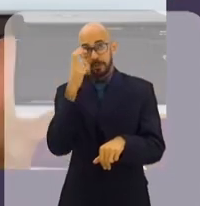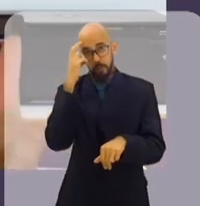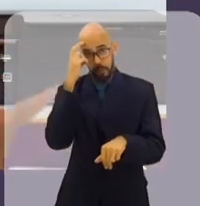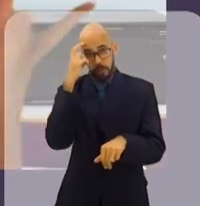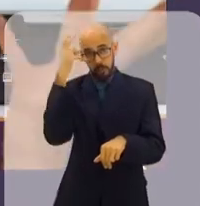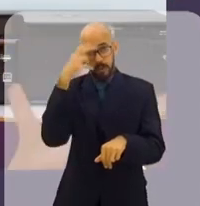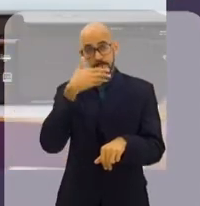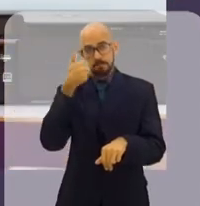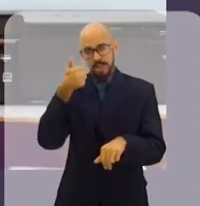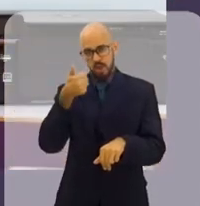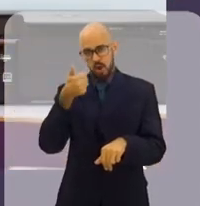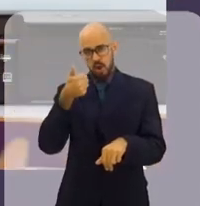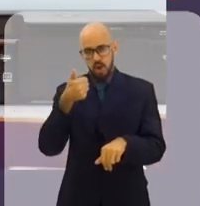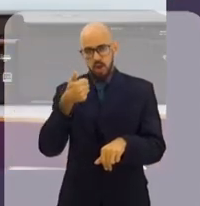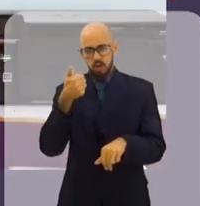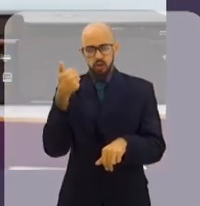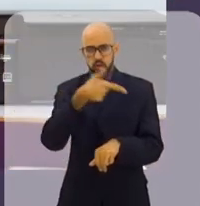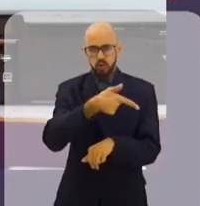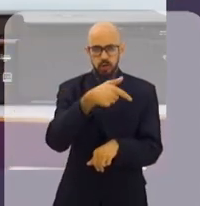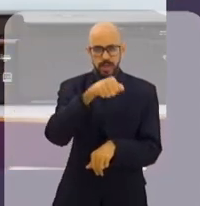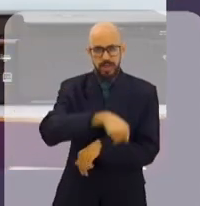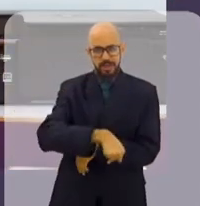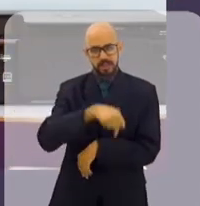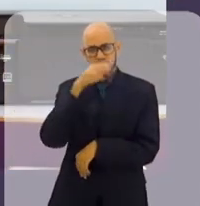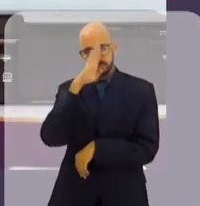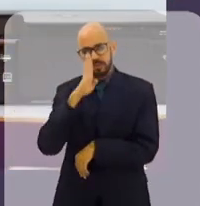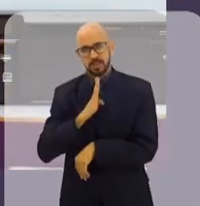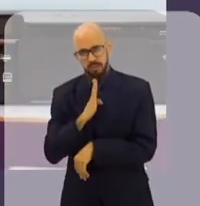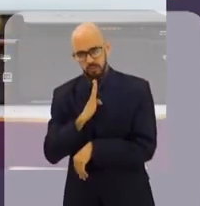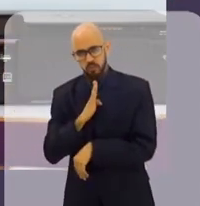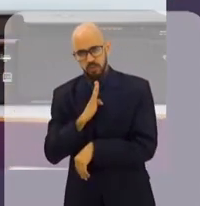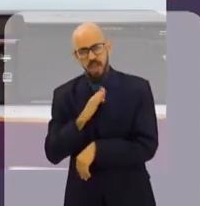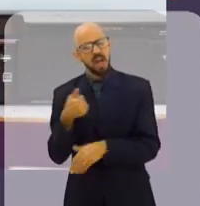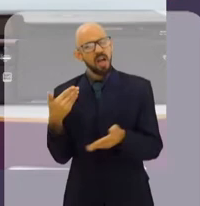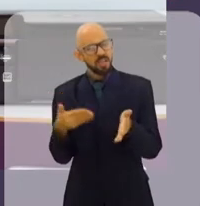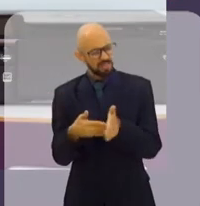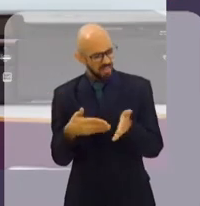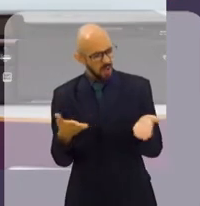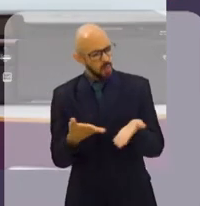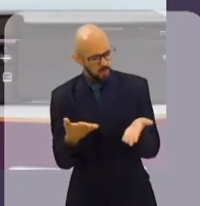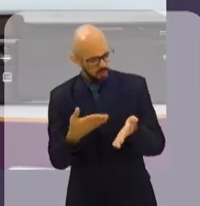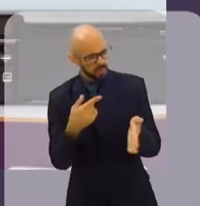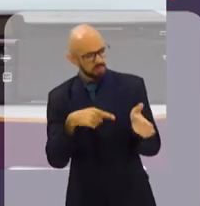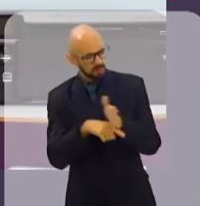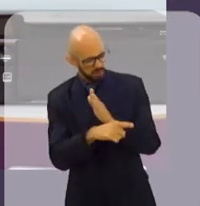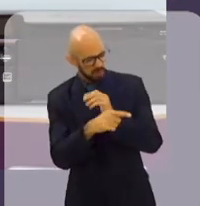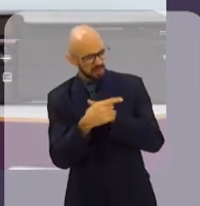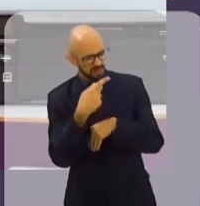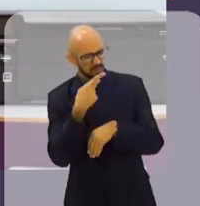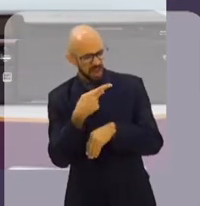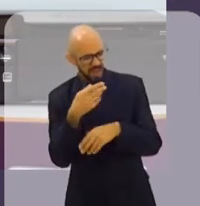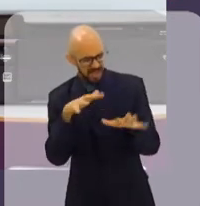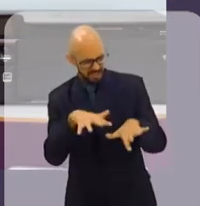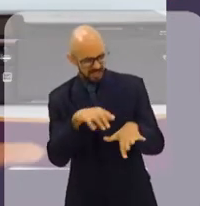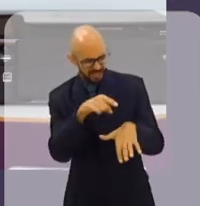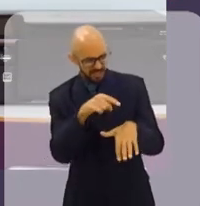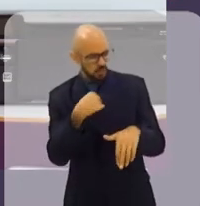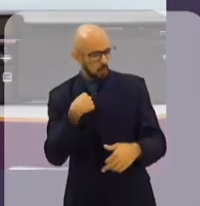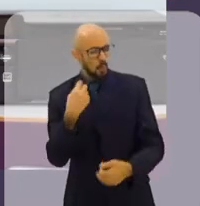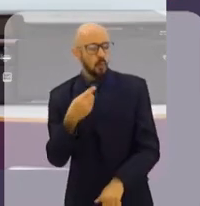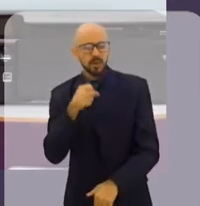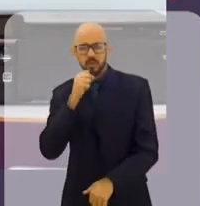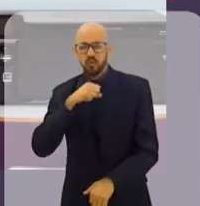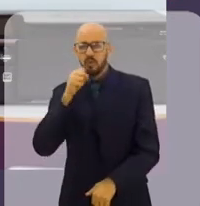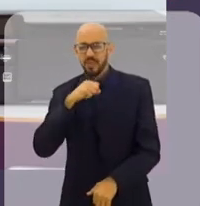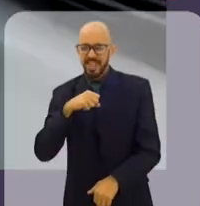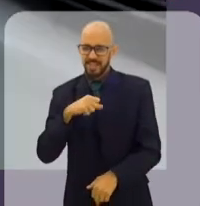culturas superiores a dos indígenas do Brasil. Ainda se fala essas coisas assim, ou eu sou muito antiga?